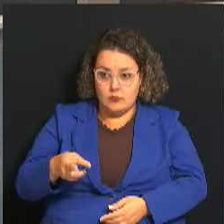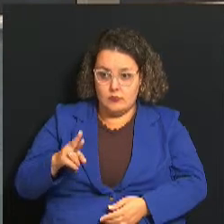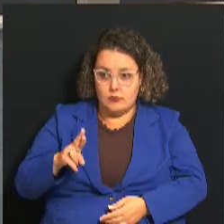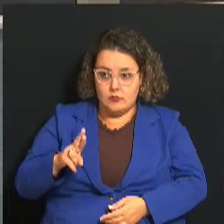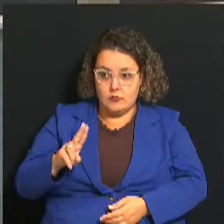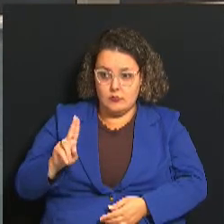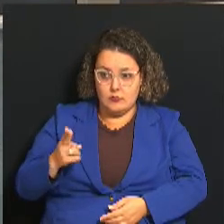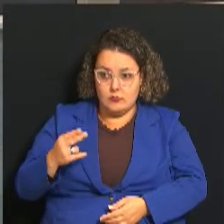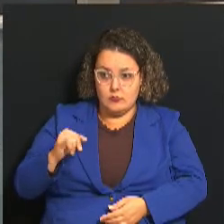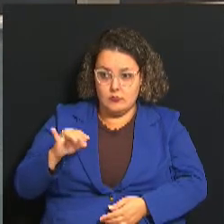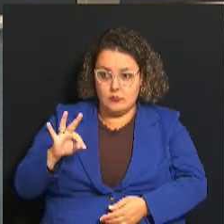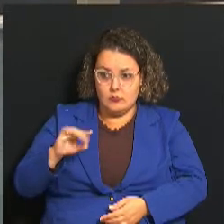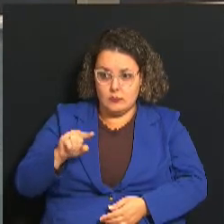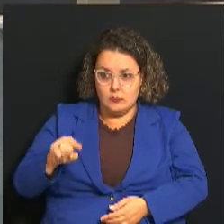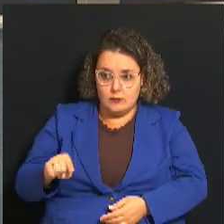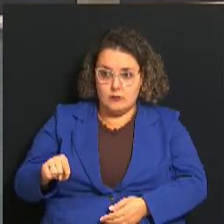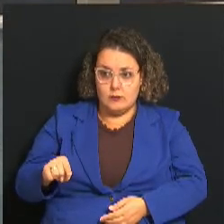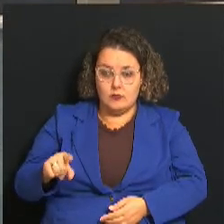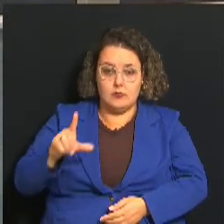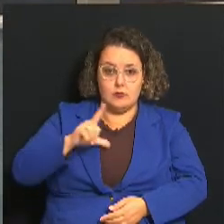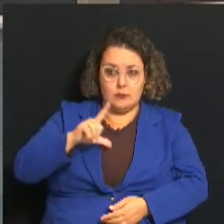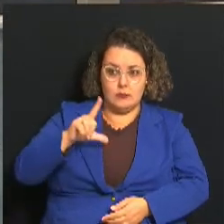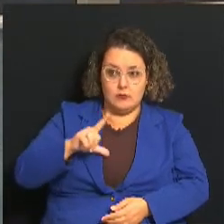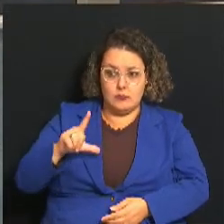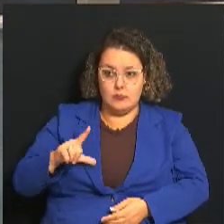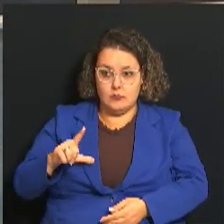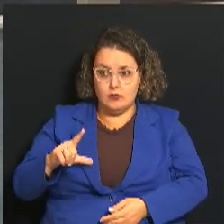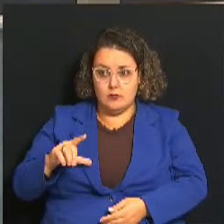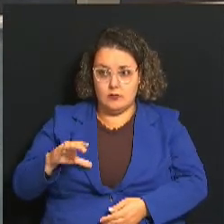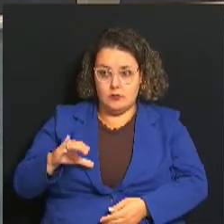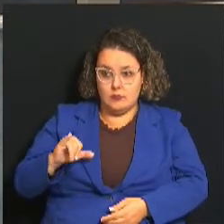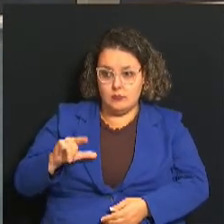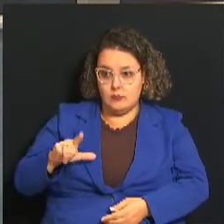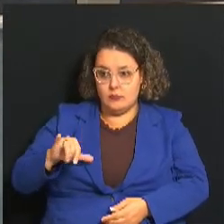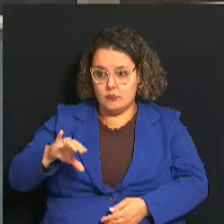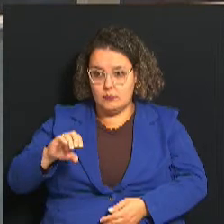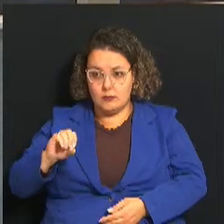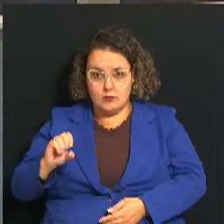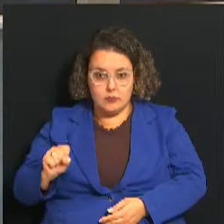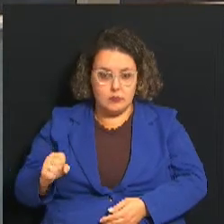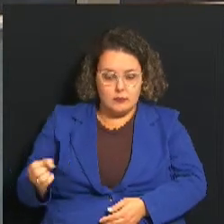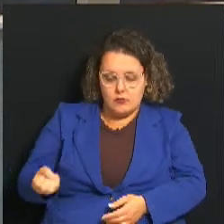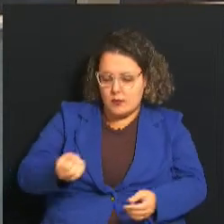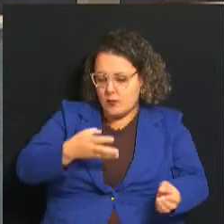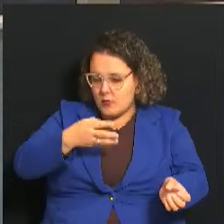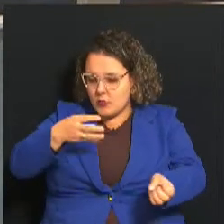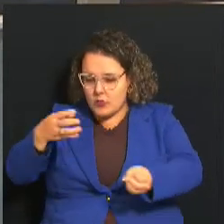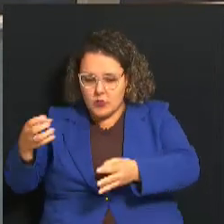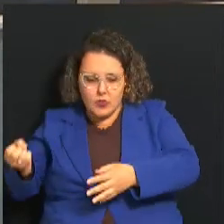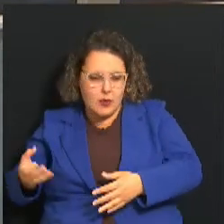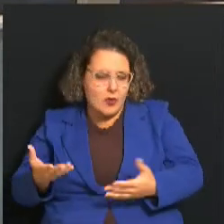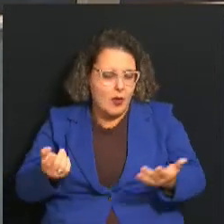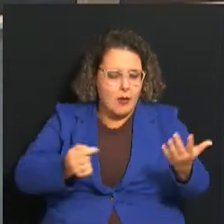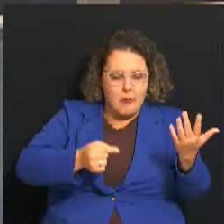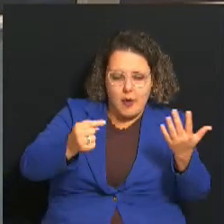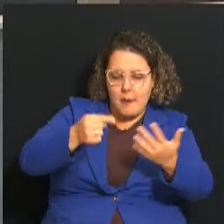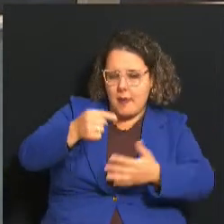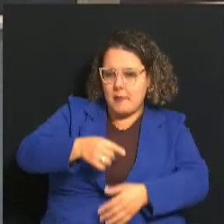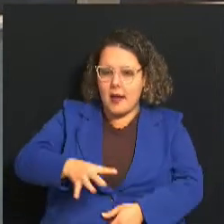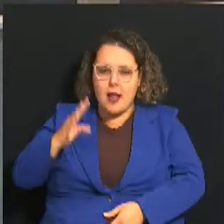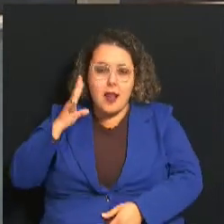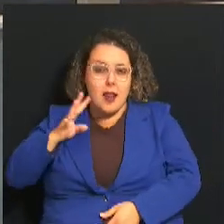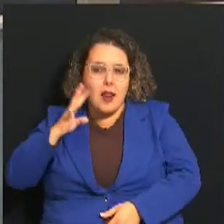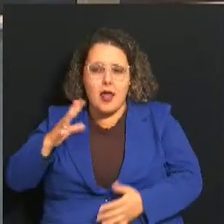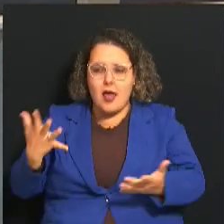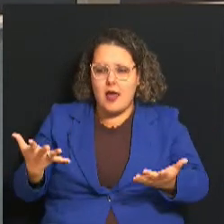Pô, legal, né? Lá tem os círios, a coisa mais moderna, né? Ali tem não sei mais o quê. Enfim, vai ser